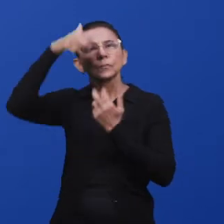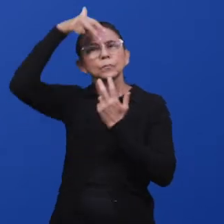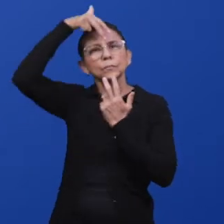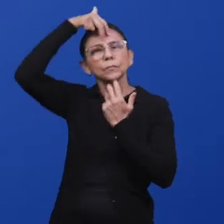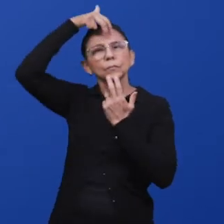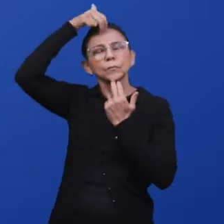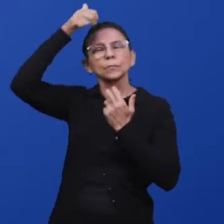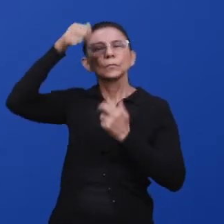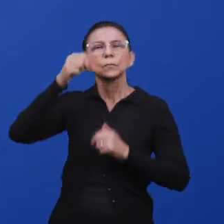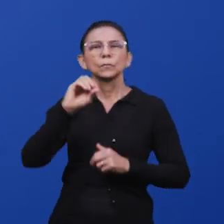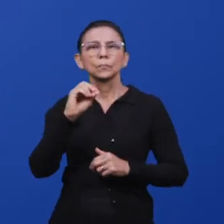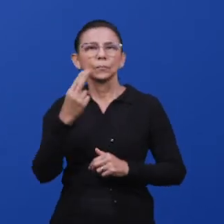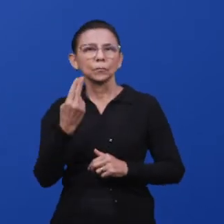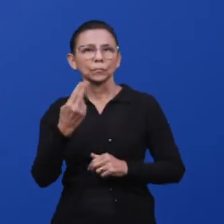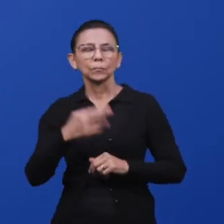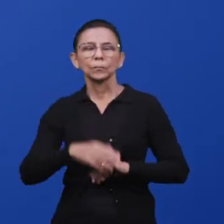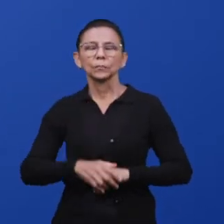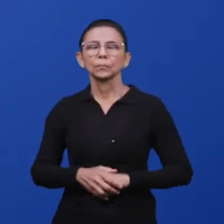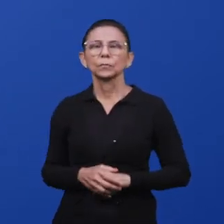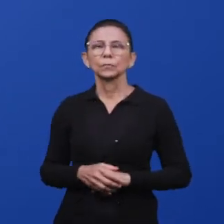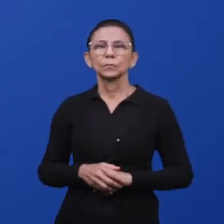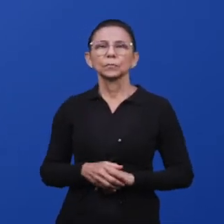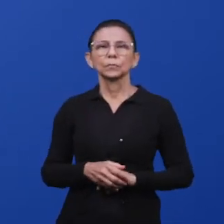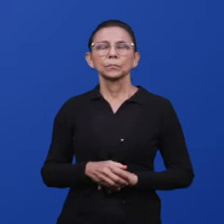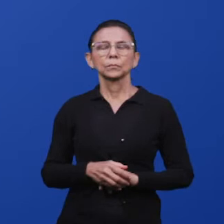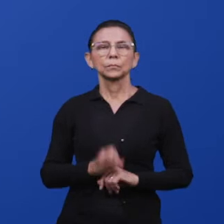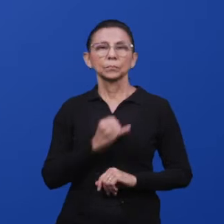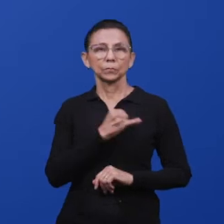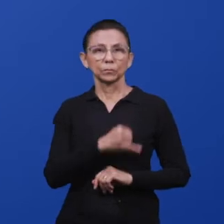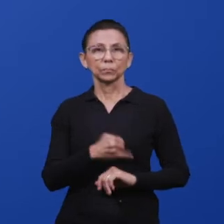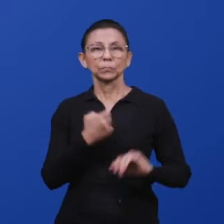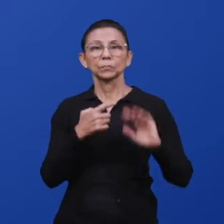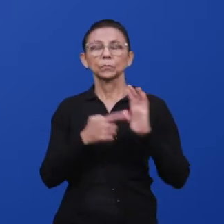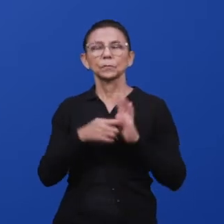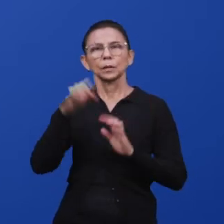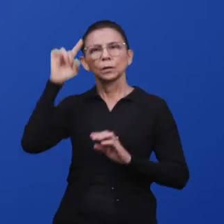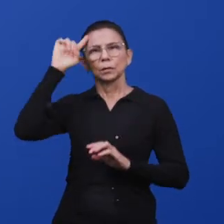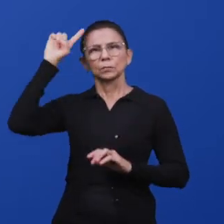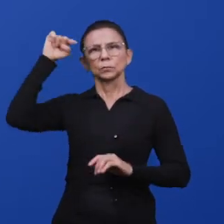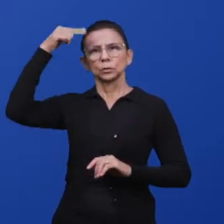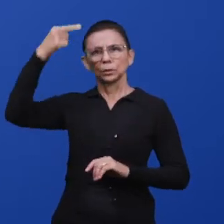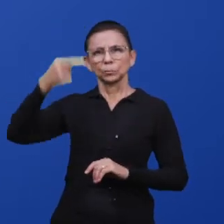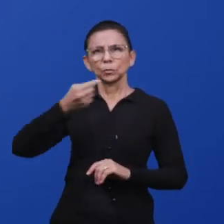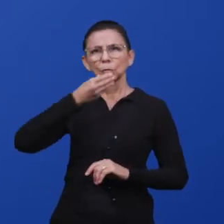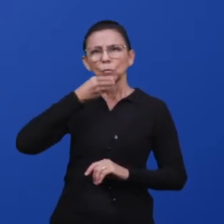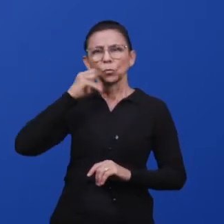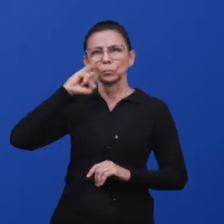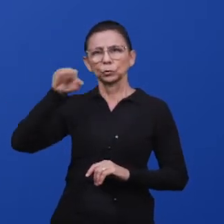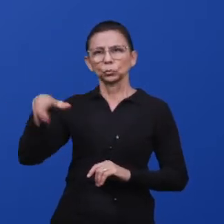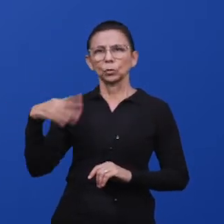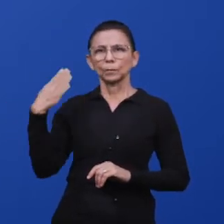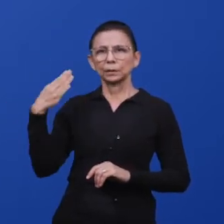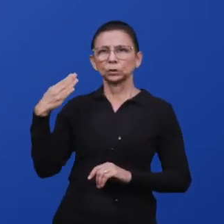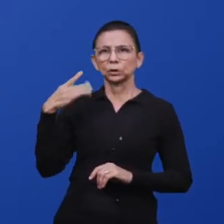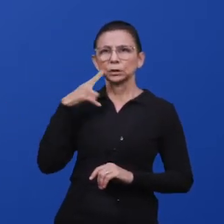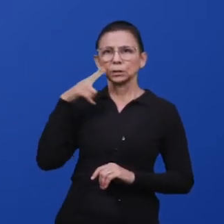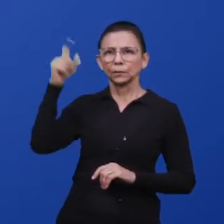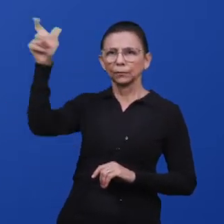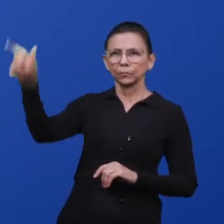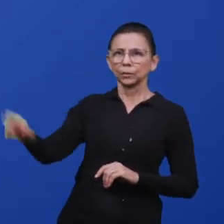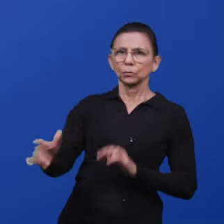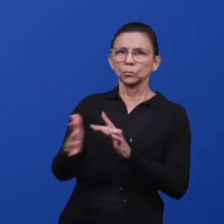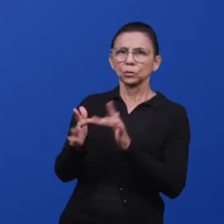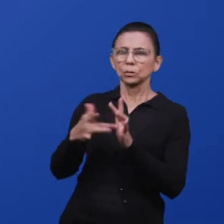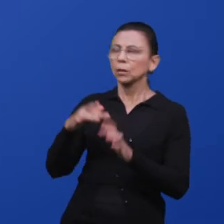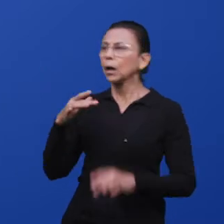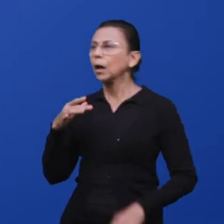João 1, 29 diz: No dia seguinte, João viu a Jesus que vinha para